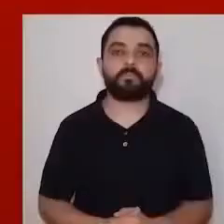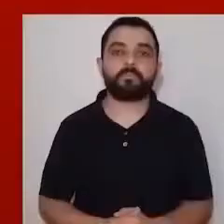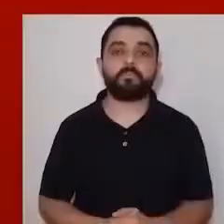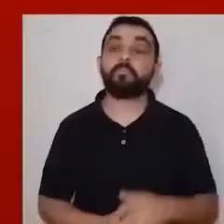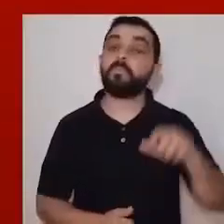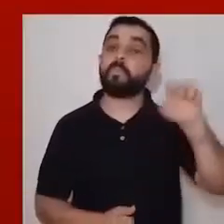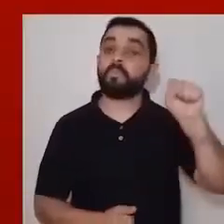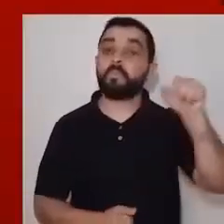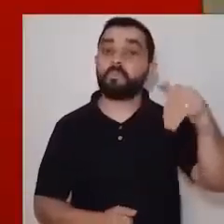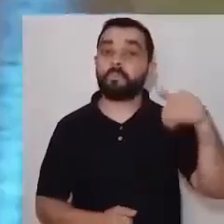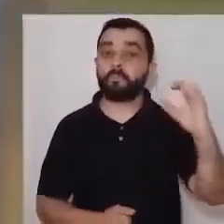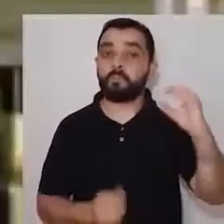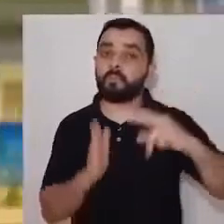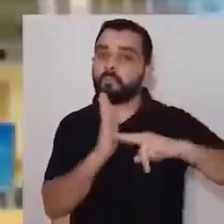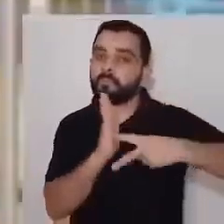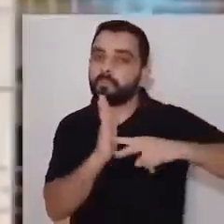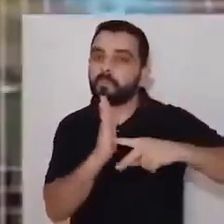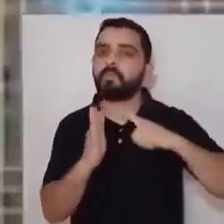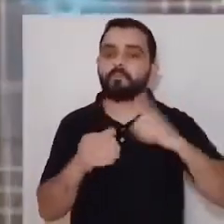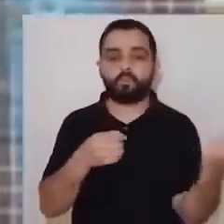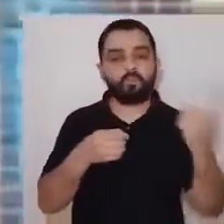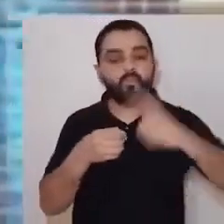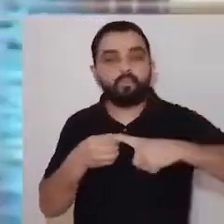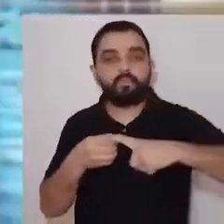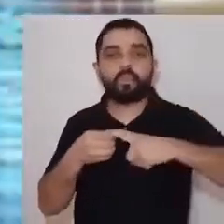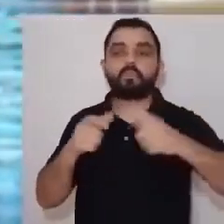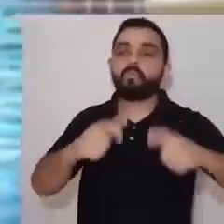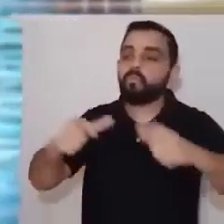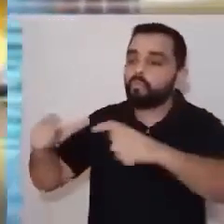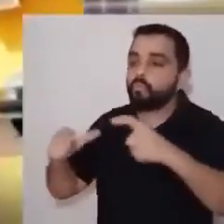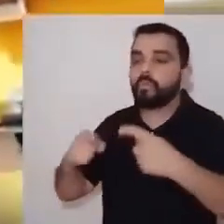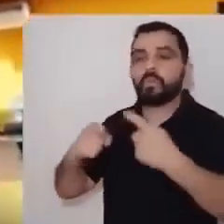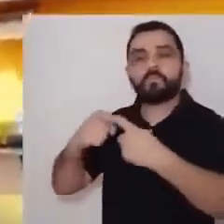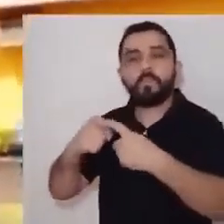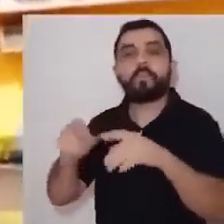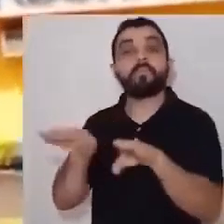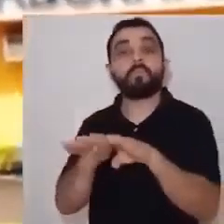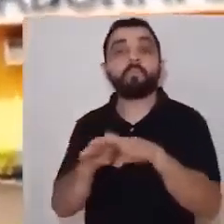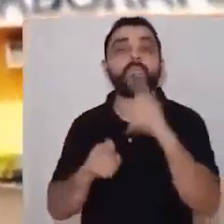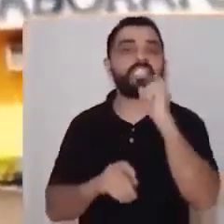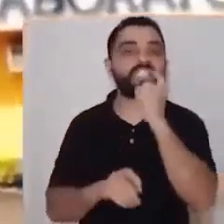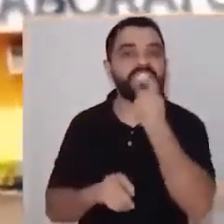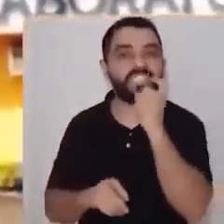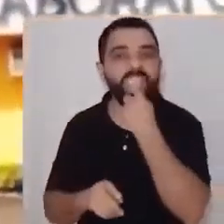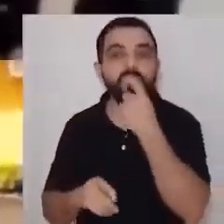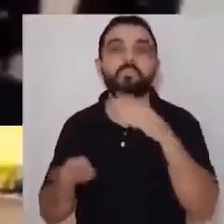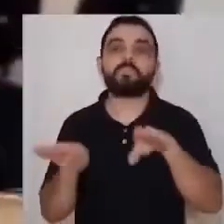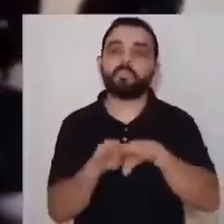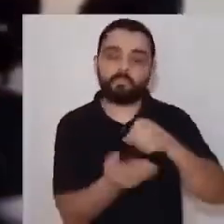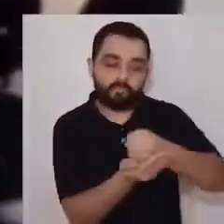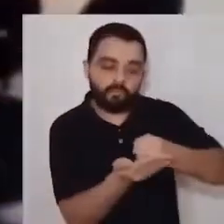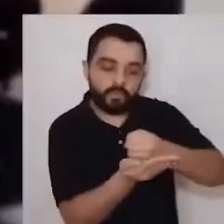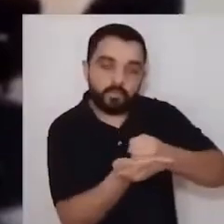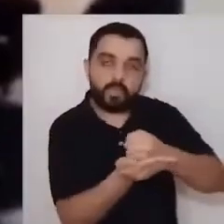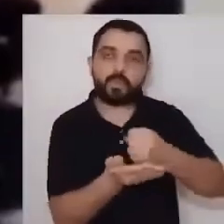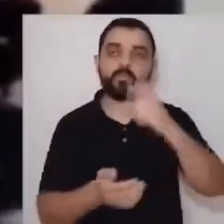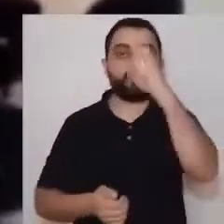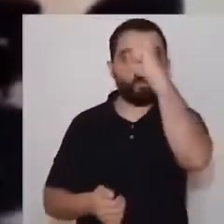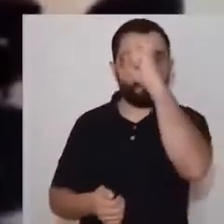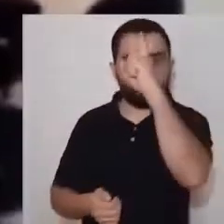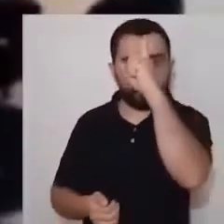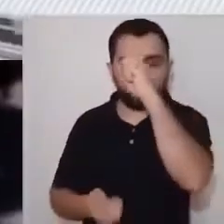CNC. O SMC tem firmado convênios com clínicas médicas e odontológicas, laboratórios e